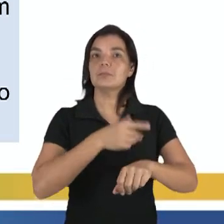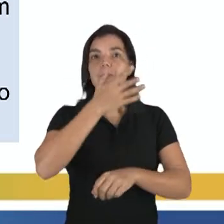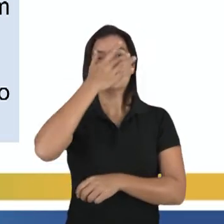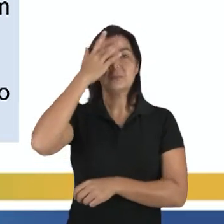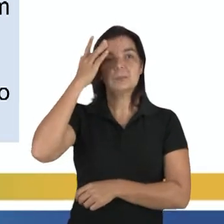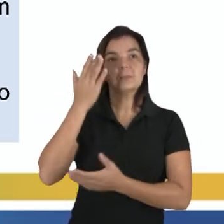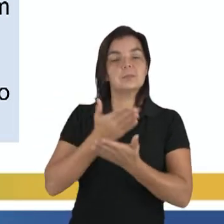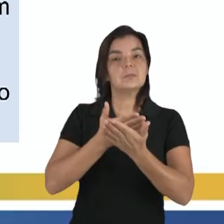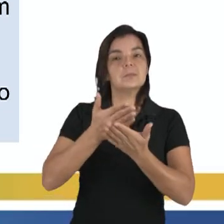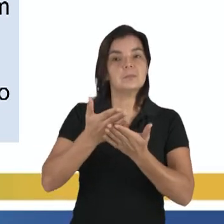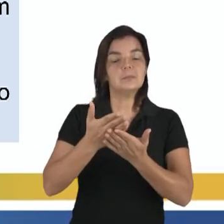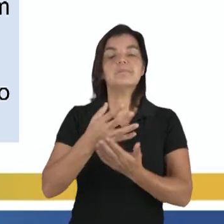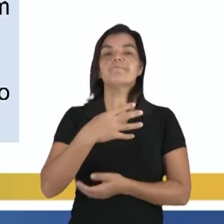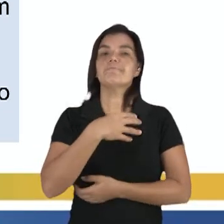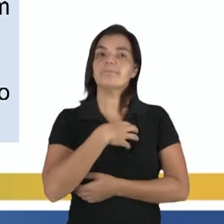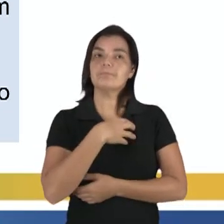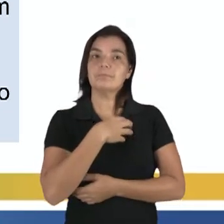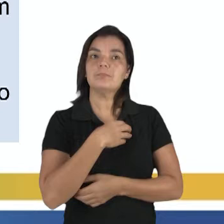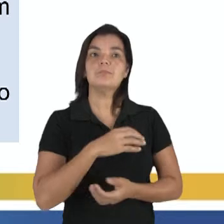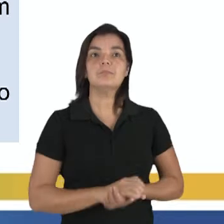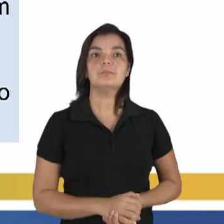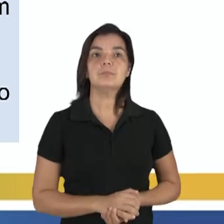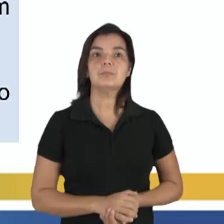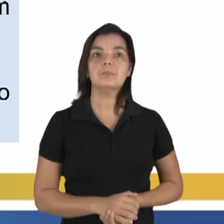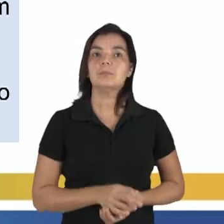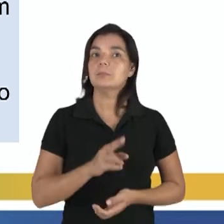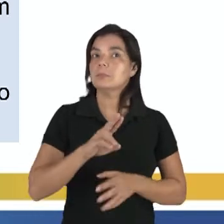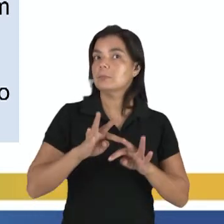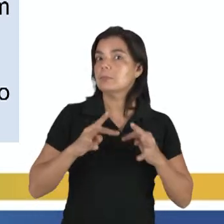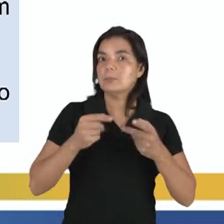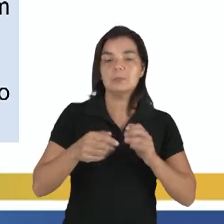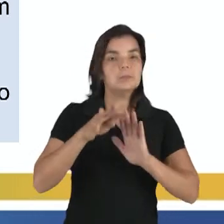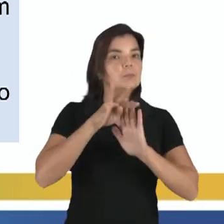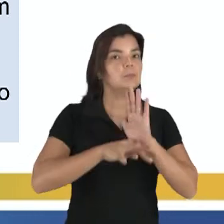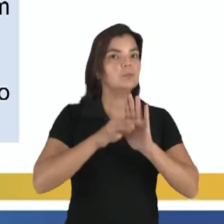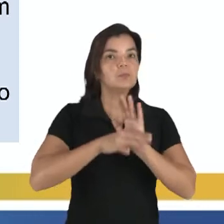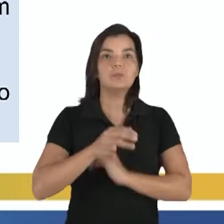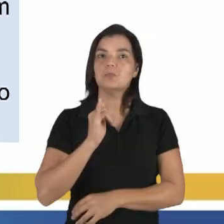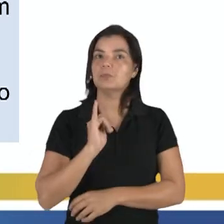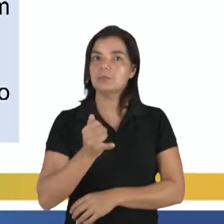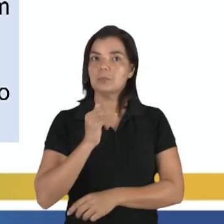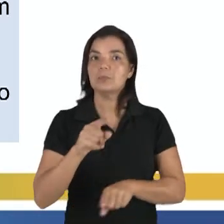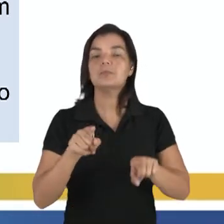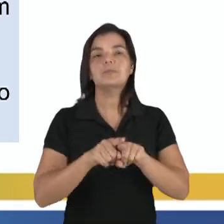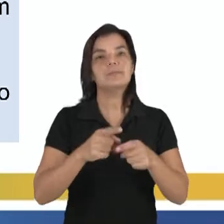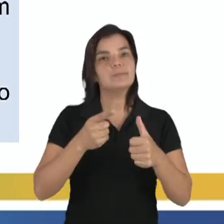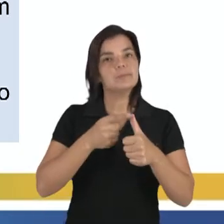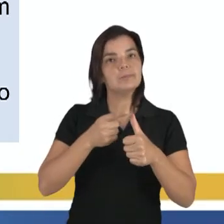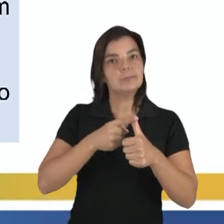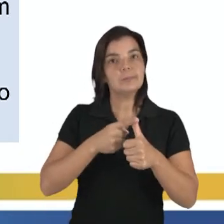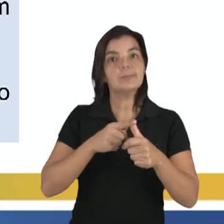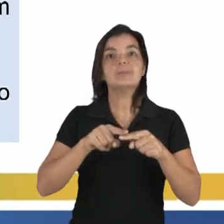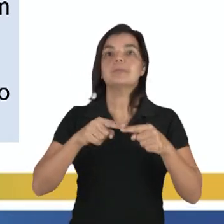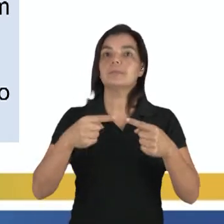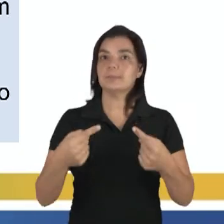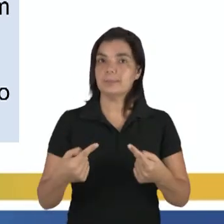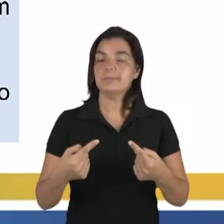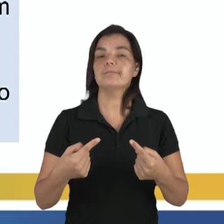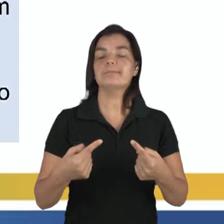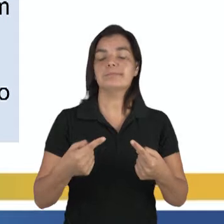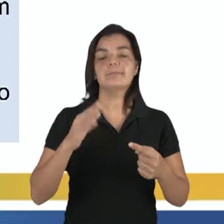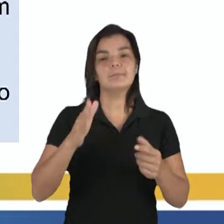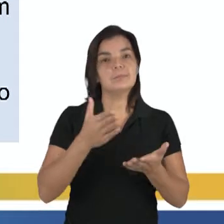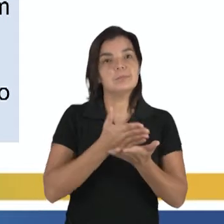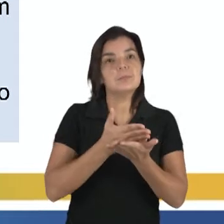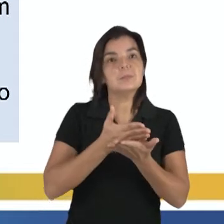de tempo para os personagens iniciarem suas ações. Nem todo texto narrativo tem essa primeira parte.